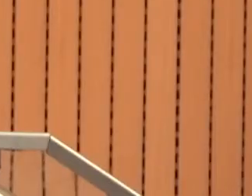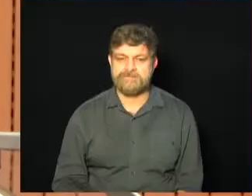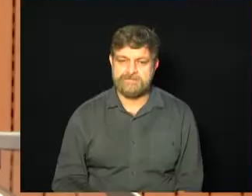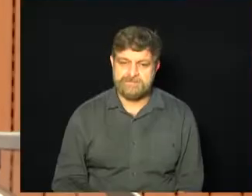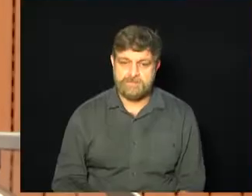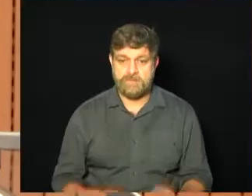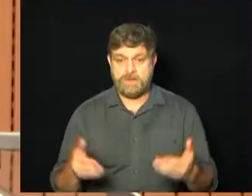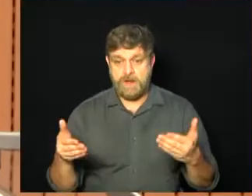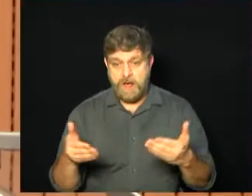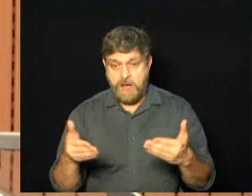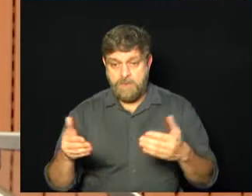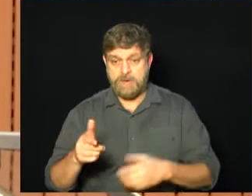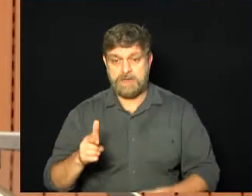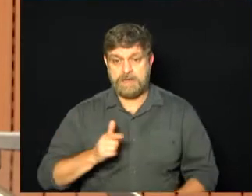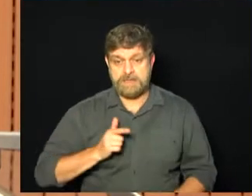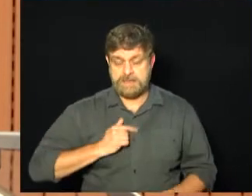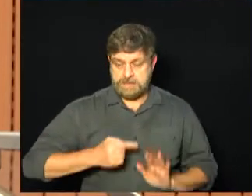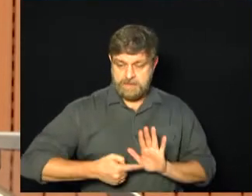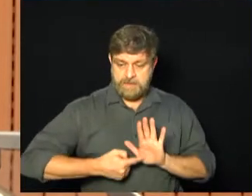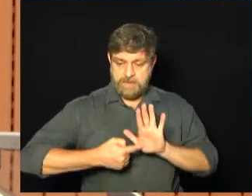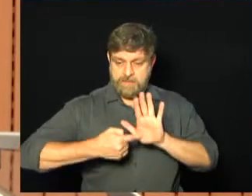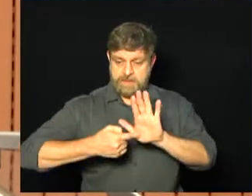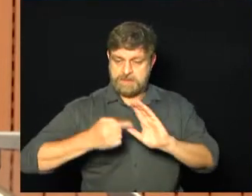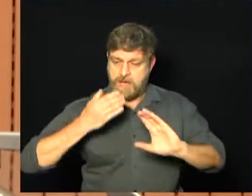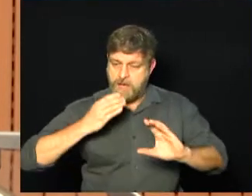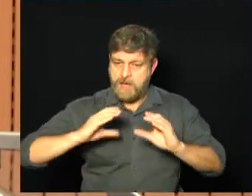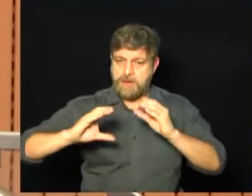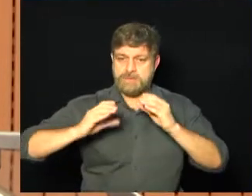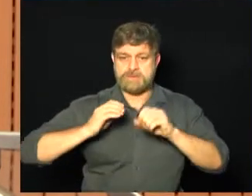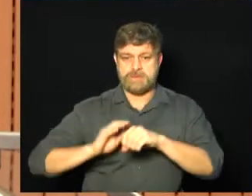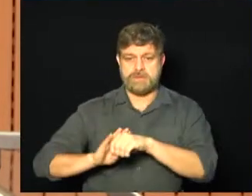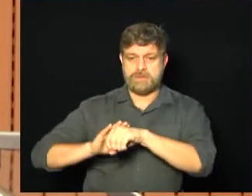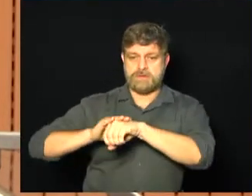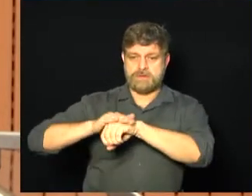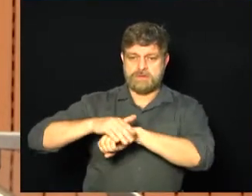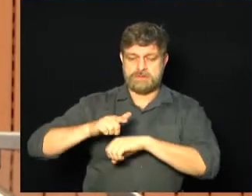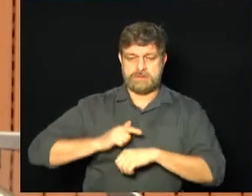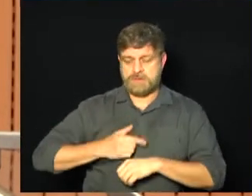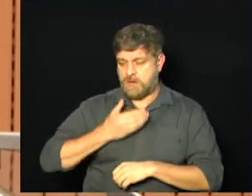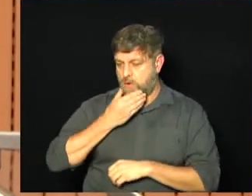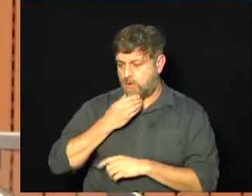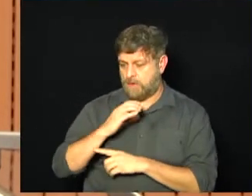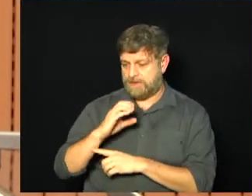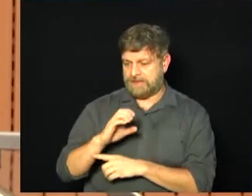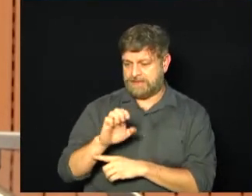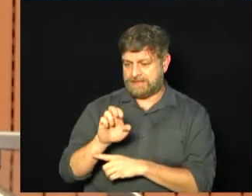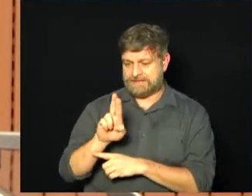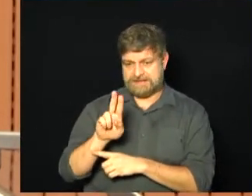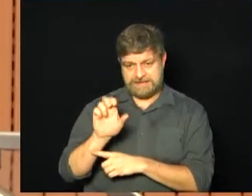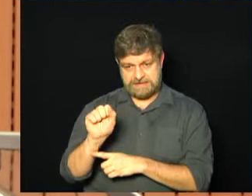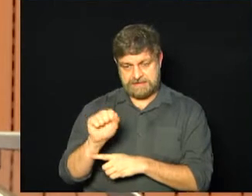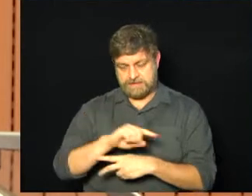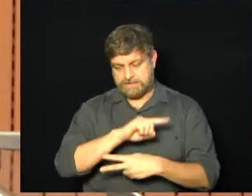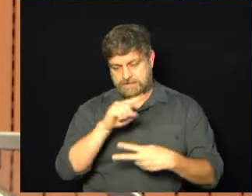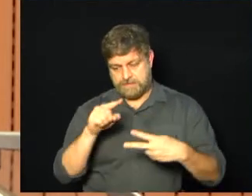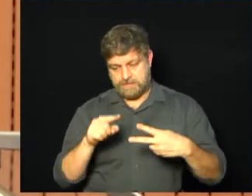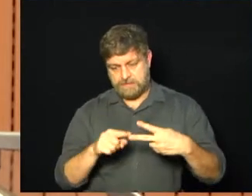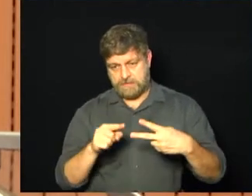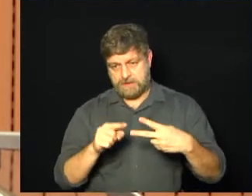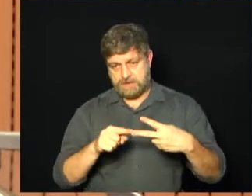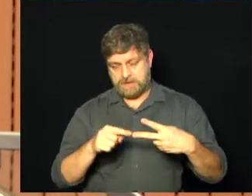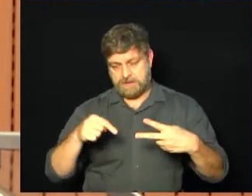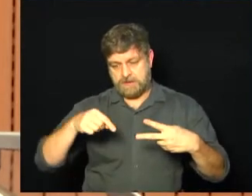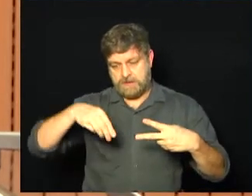Neste momento, teremos a apresentação musical da noite, com o tenor César Camargo e a participação da